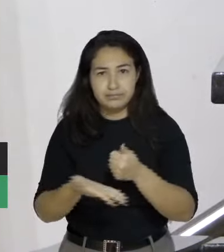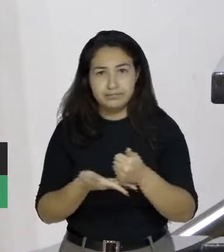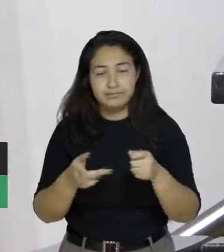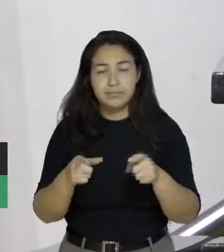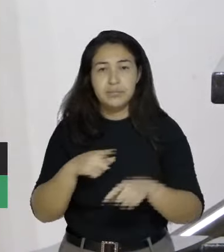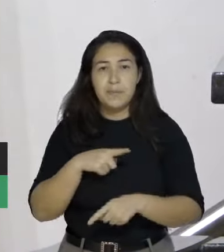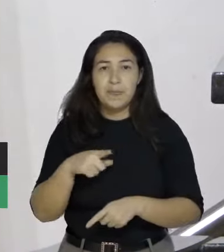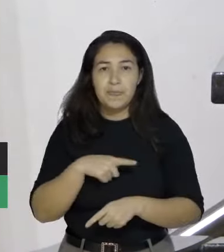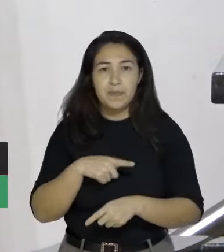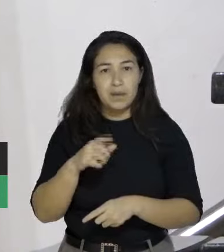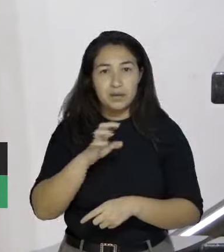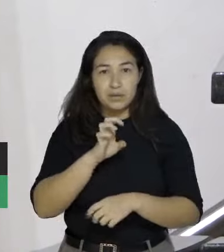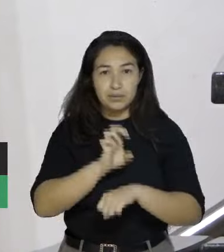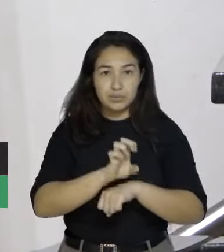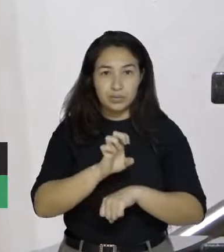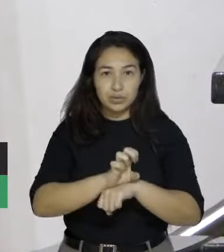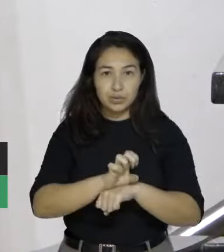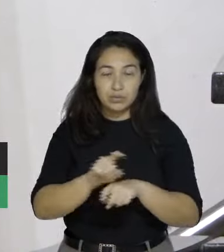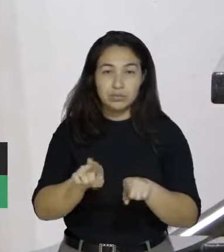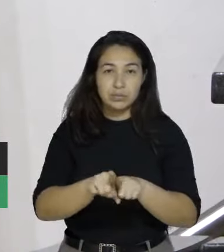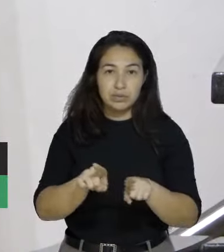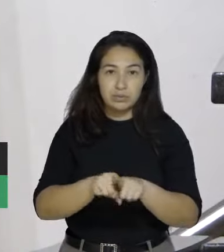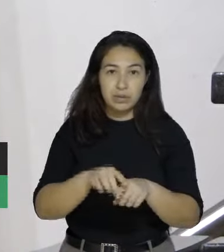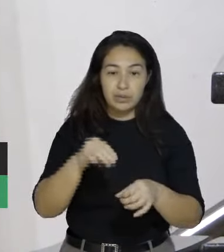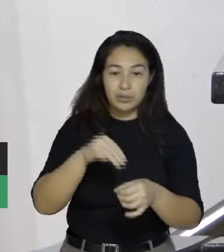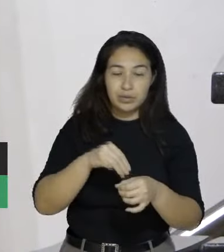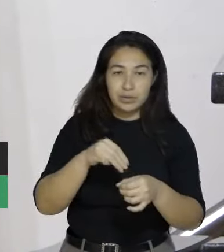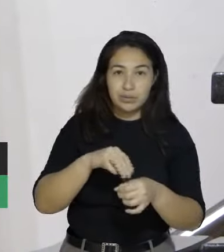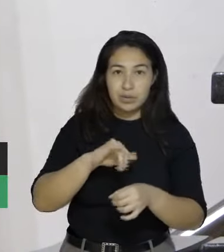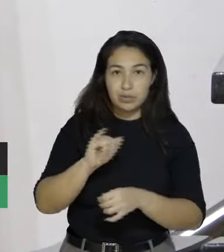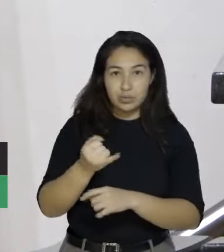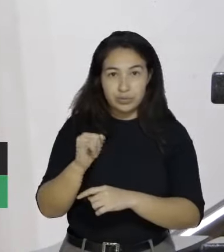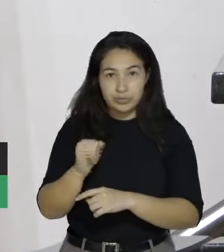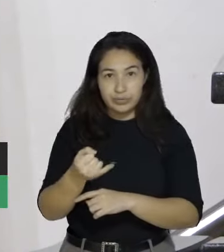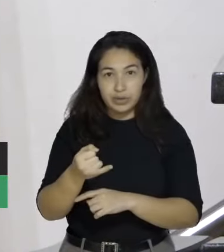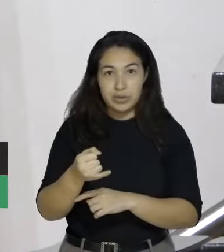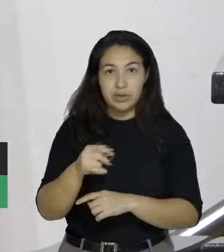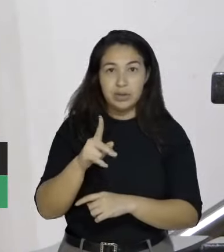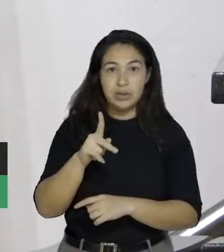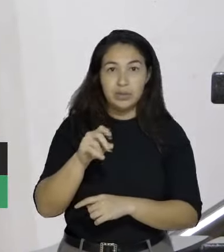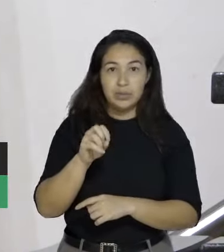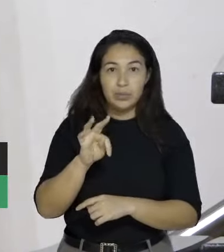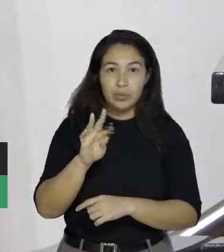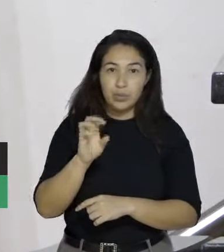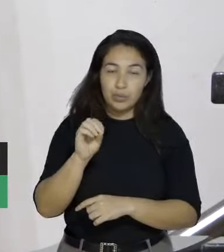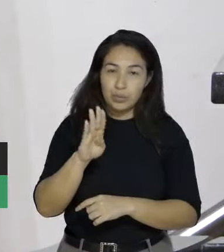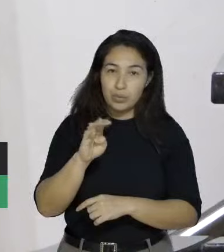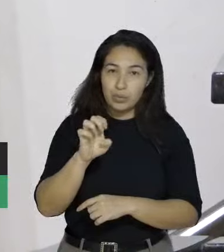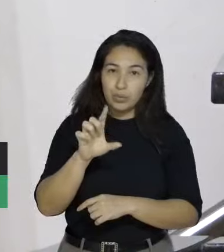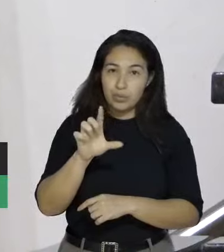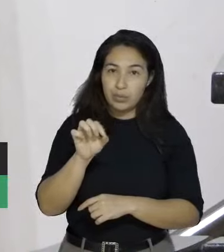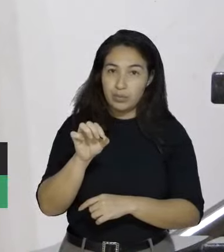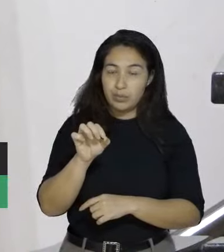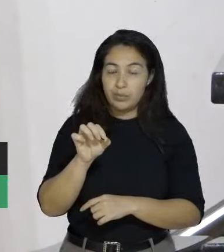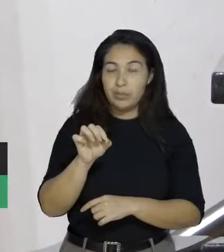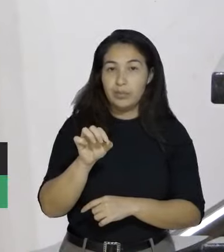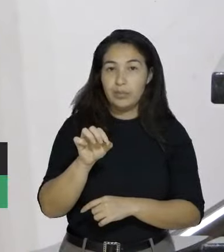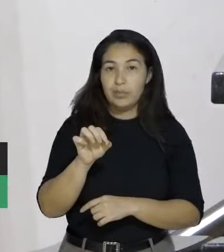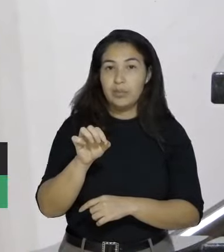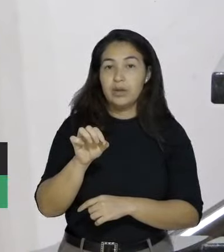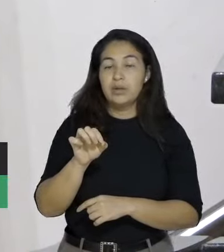do Estado Joinville tem o senso municipal Porto Belo também instituiu o senso Municipal através de lei ordinária do vereador